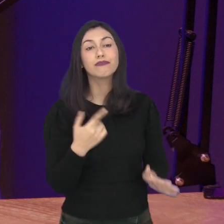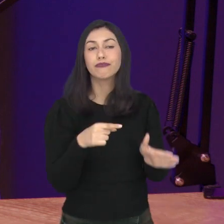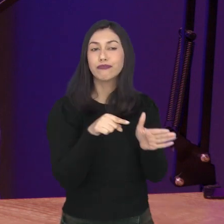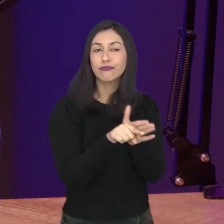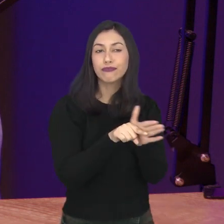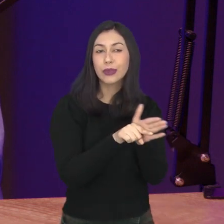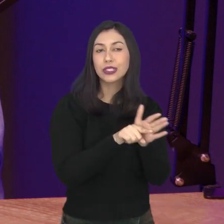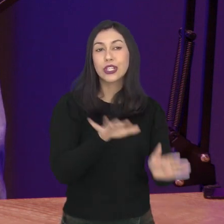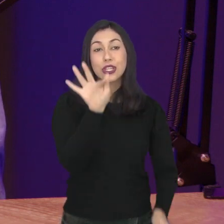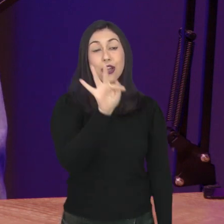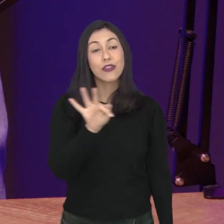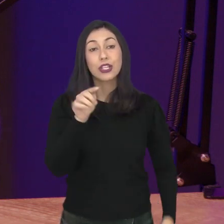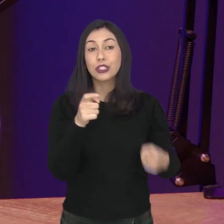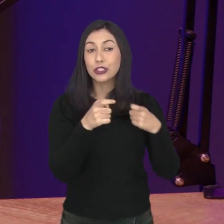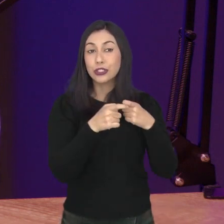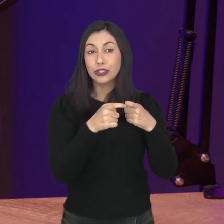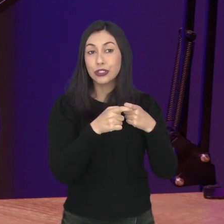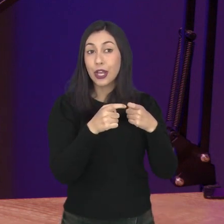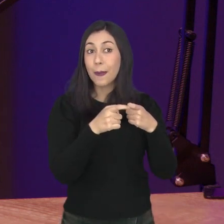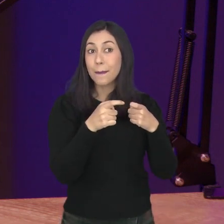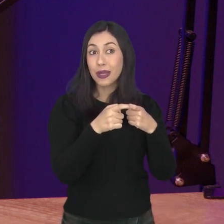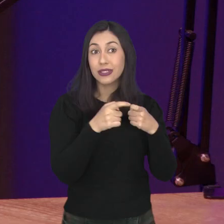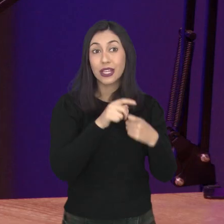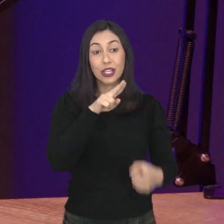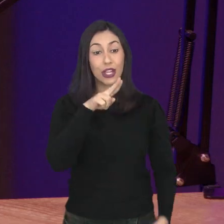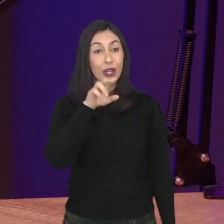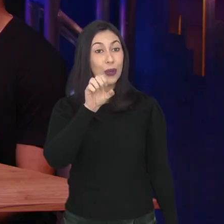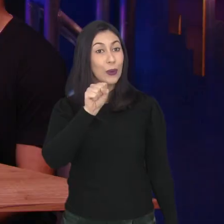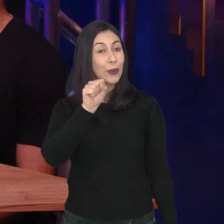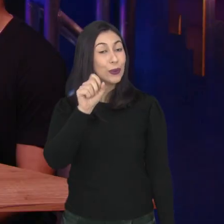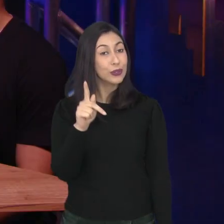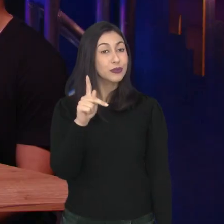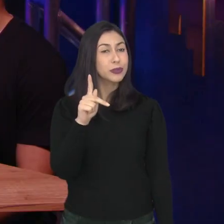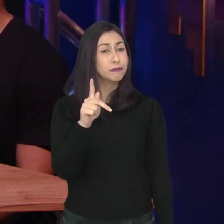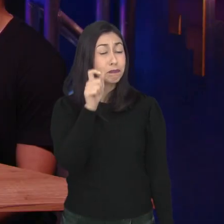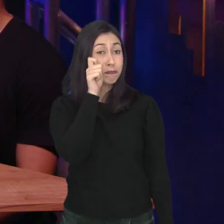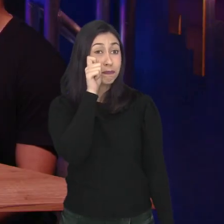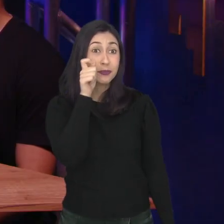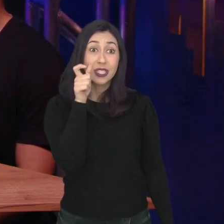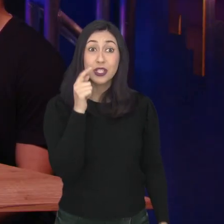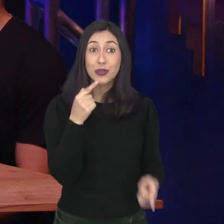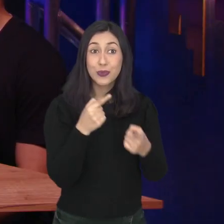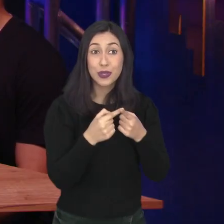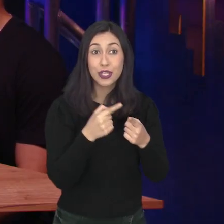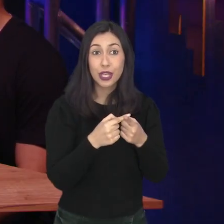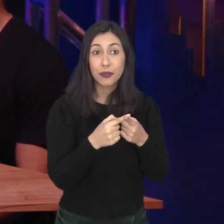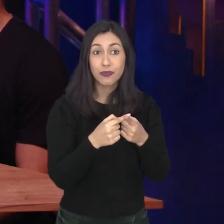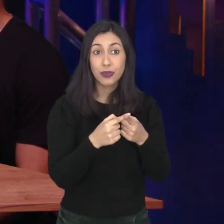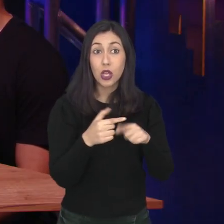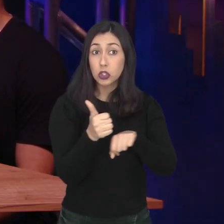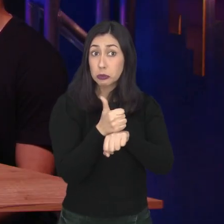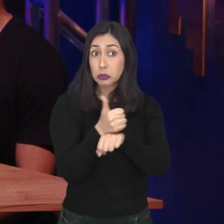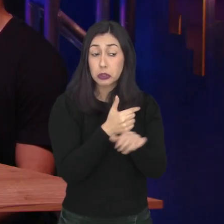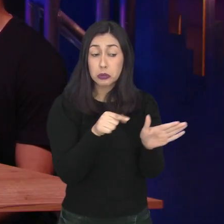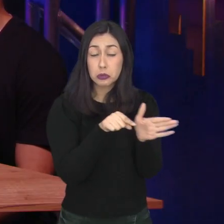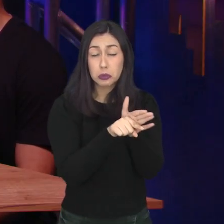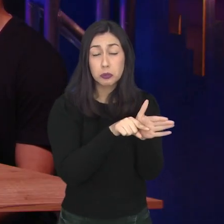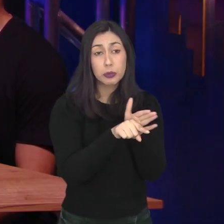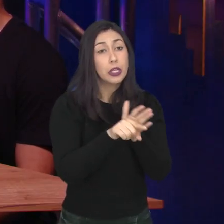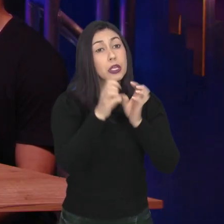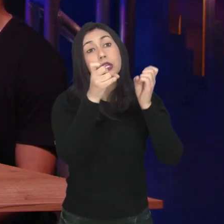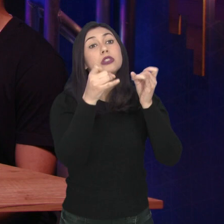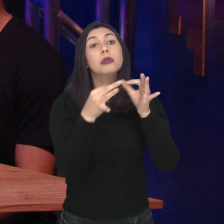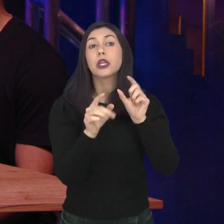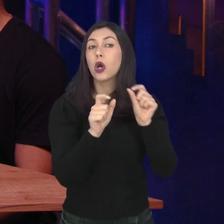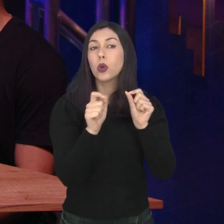essa é uma pesquisa da Faculdade de Medicina da Universidade de São Paulo, né, da USP. E eu achei super interessante porque os pesquisadores, eles falam